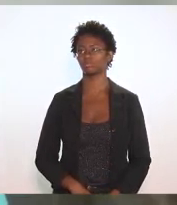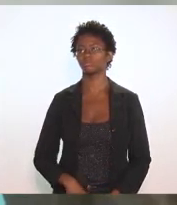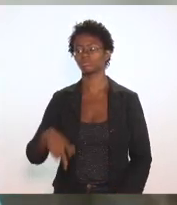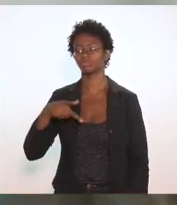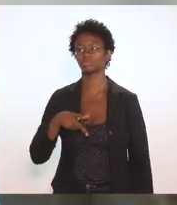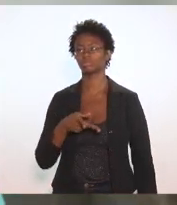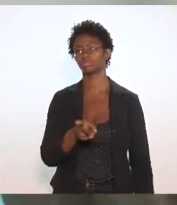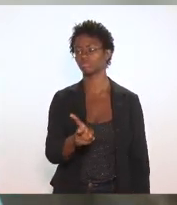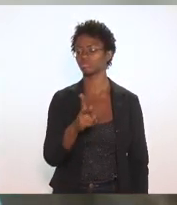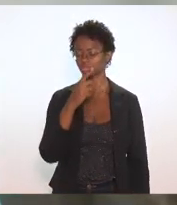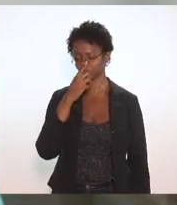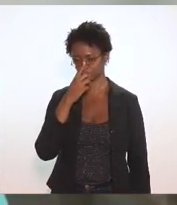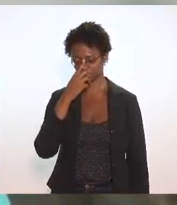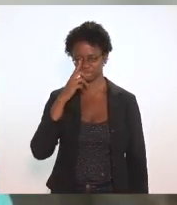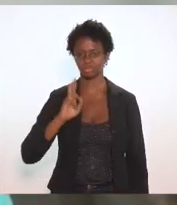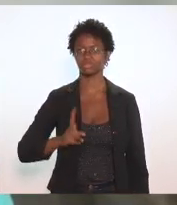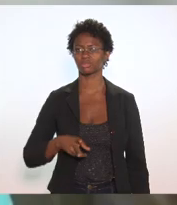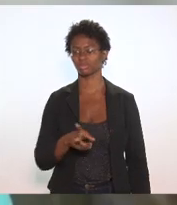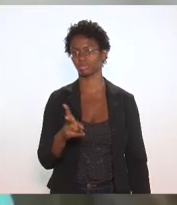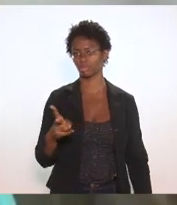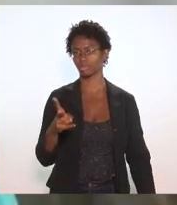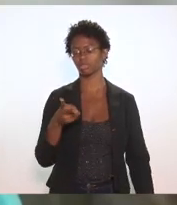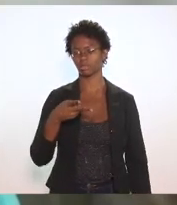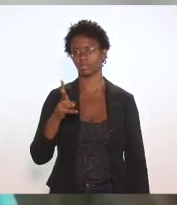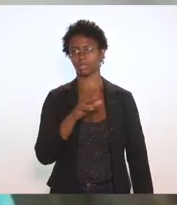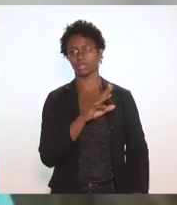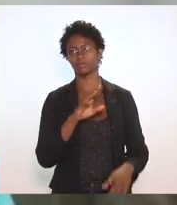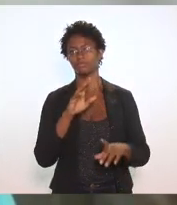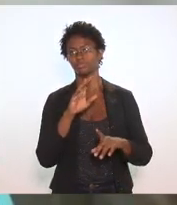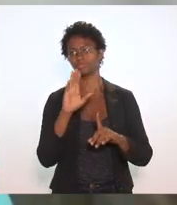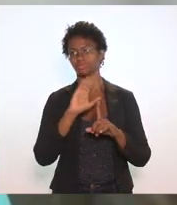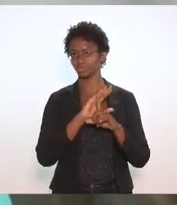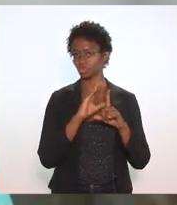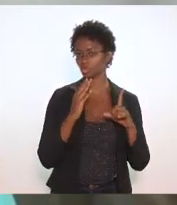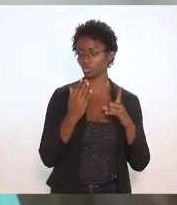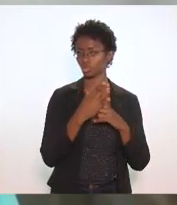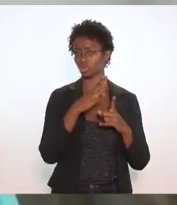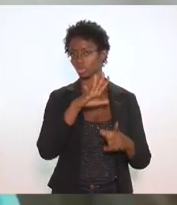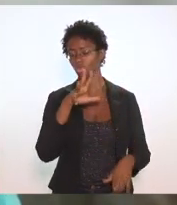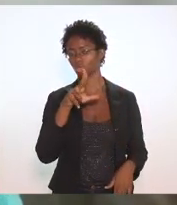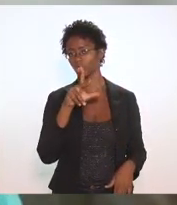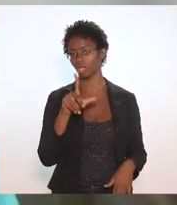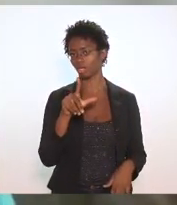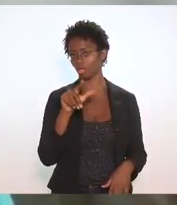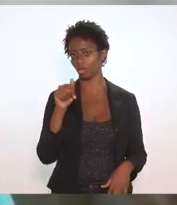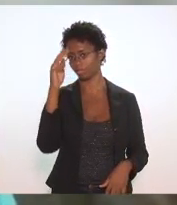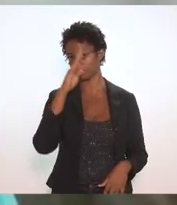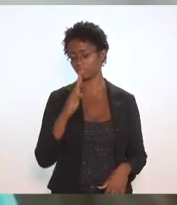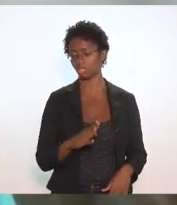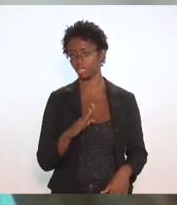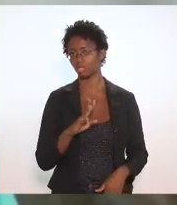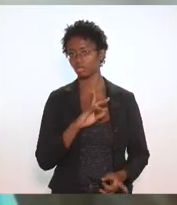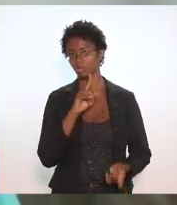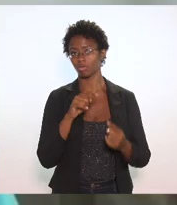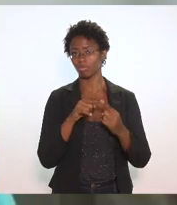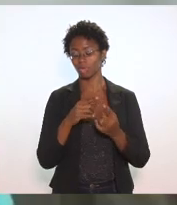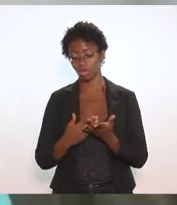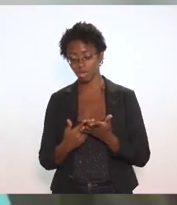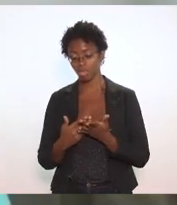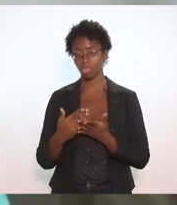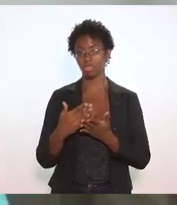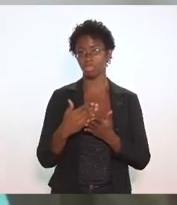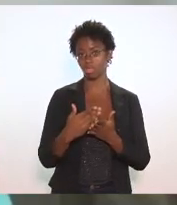prosseguimento dos cultos afro-brasileiros que estão na nossa origem aqui no